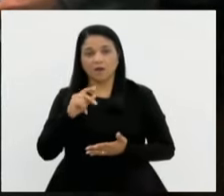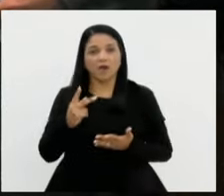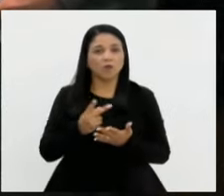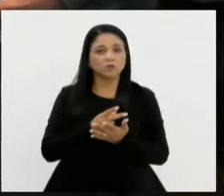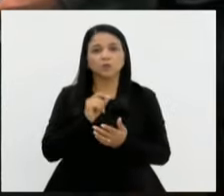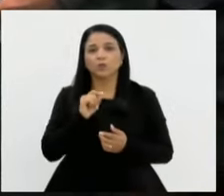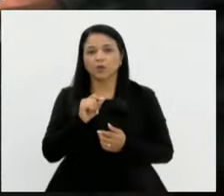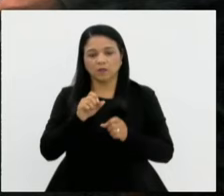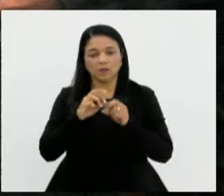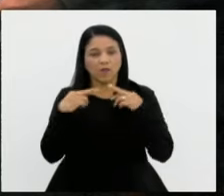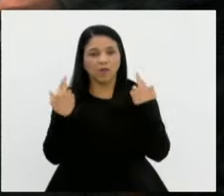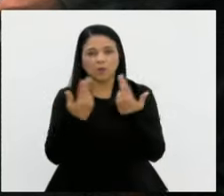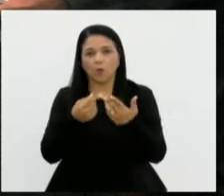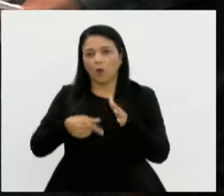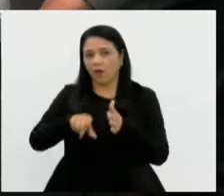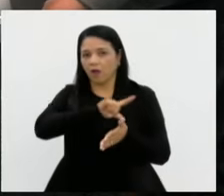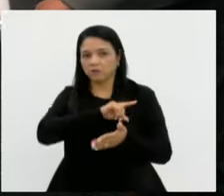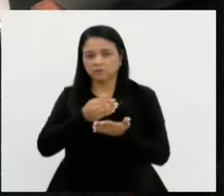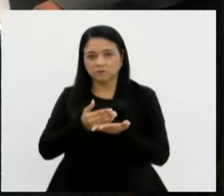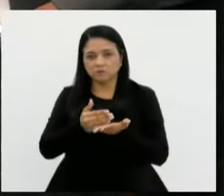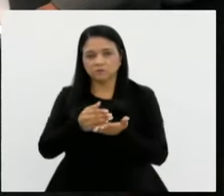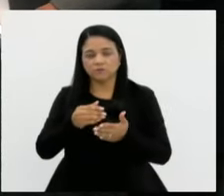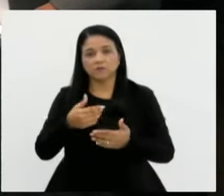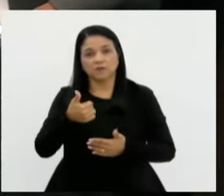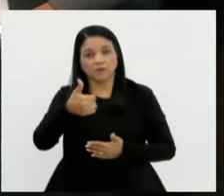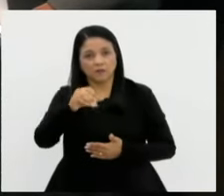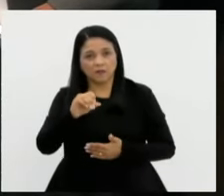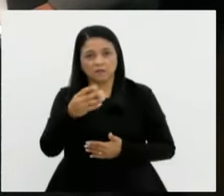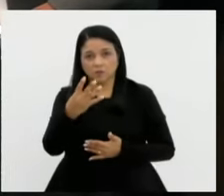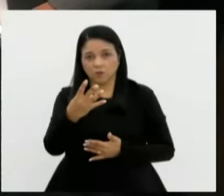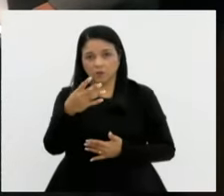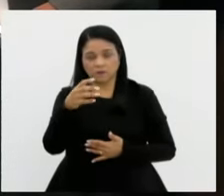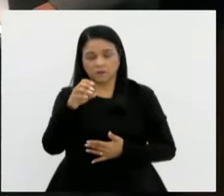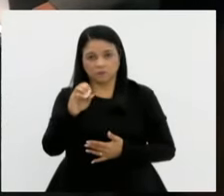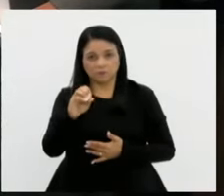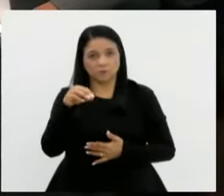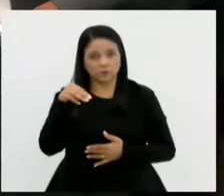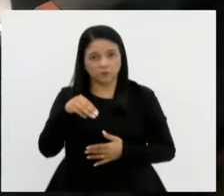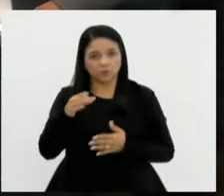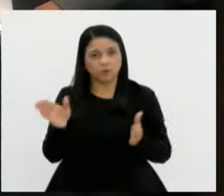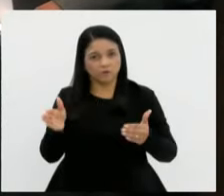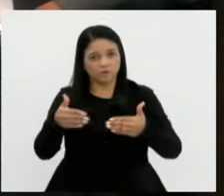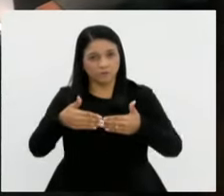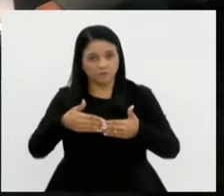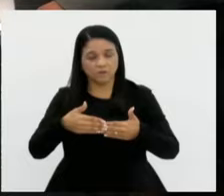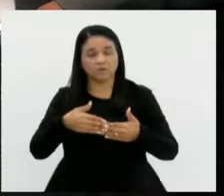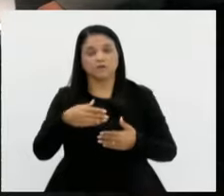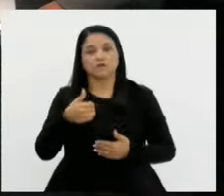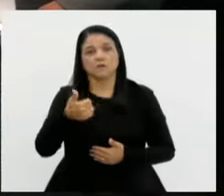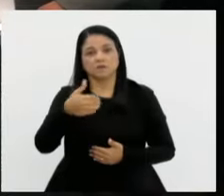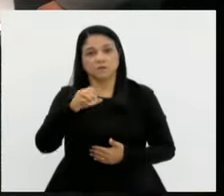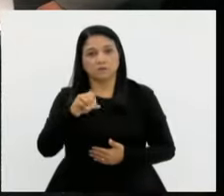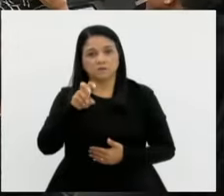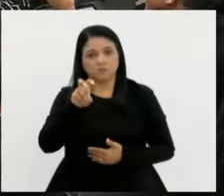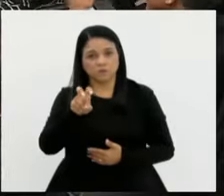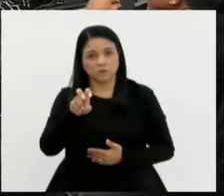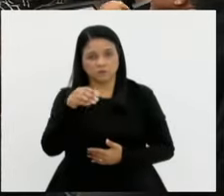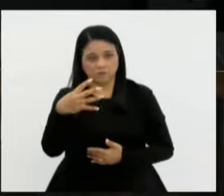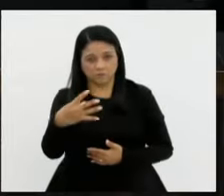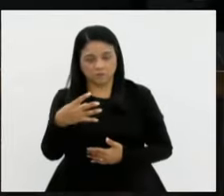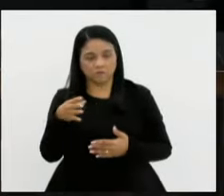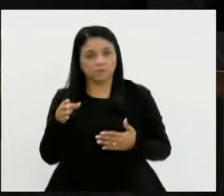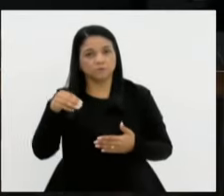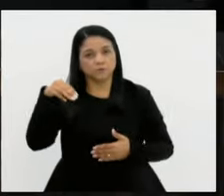sessão extraordinária, que, iniciada às 10 horas e 40 minutos, foi encerrada às 10 horas e 54 minutos. Muito obrigado, deputado